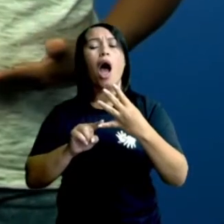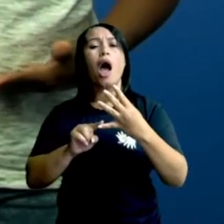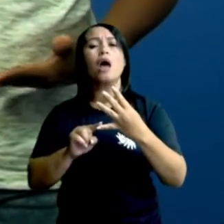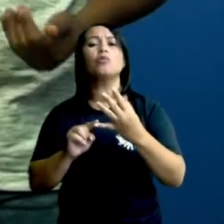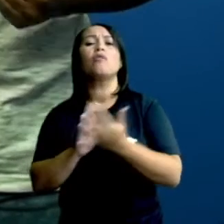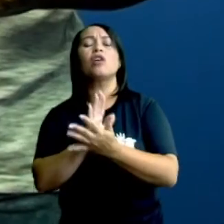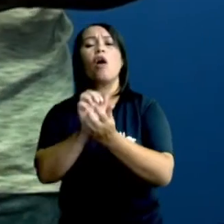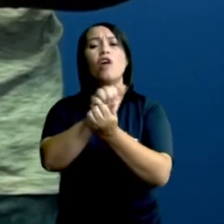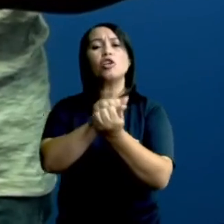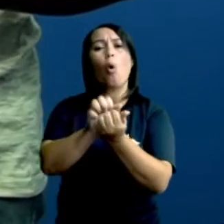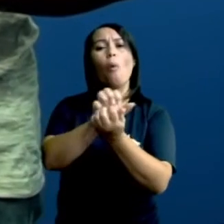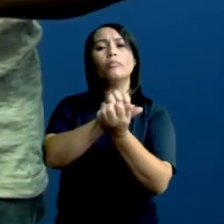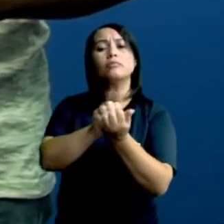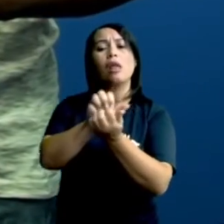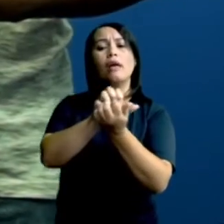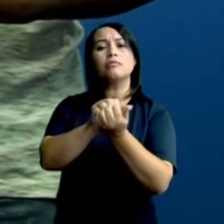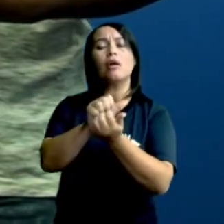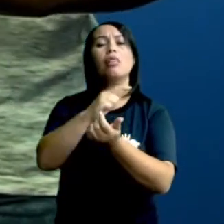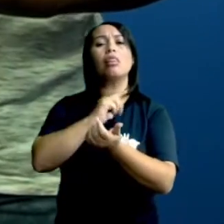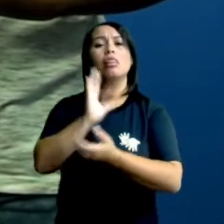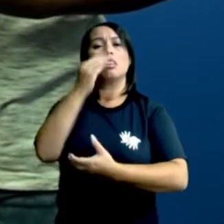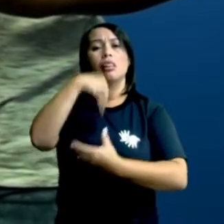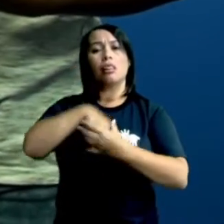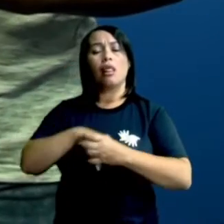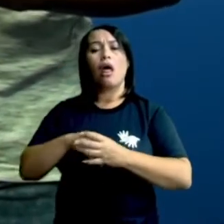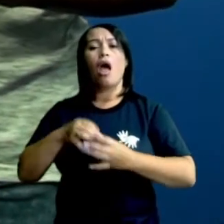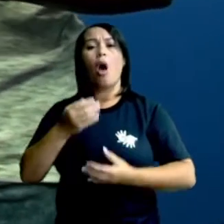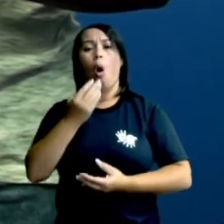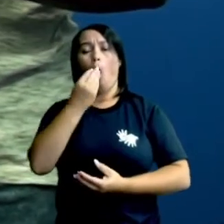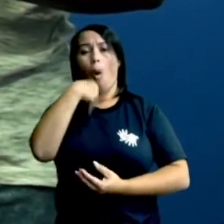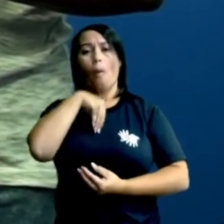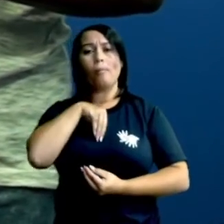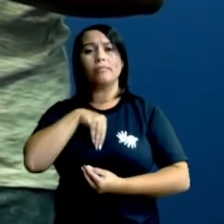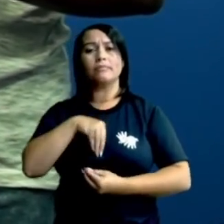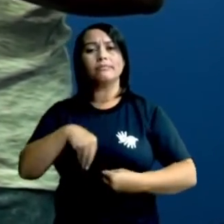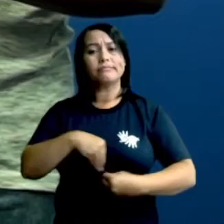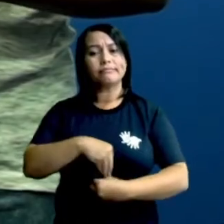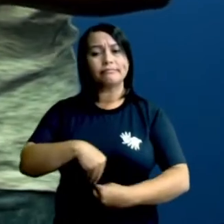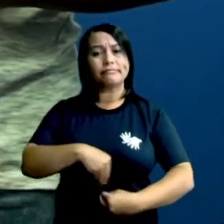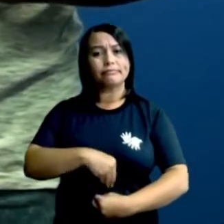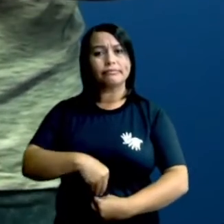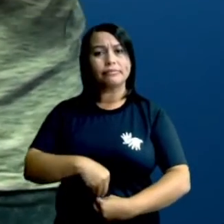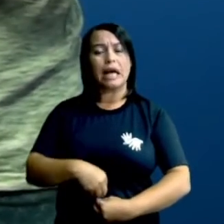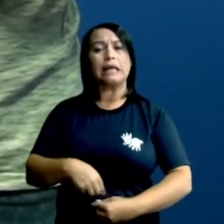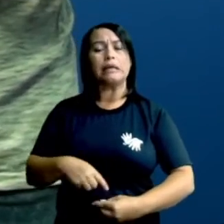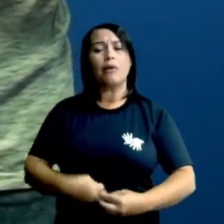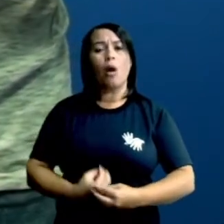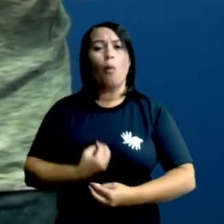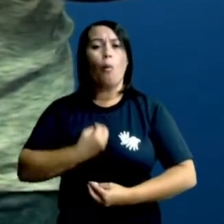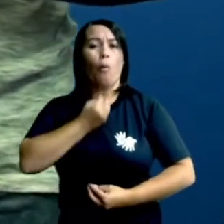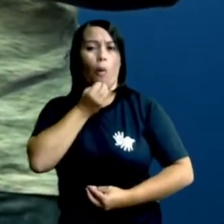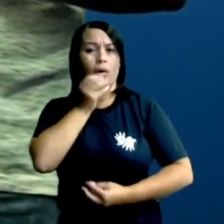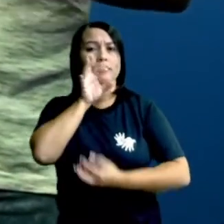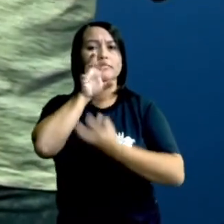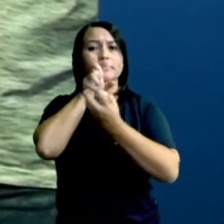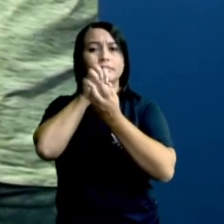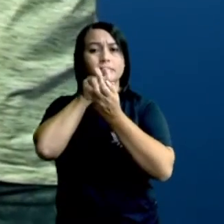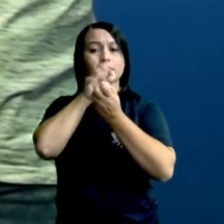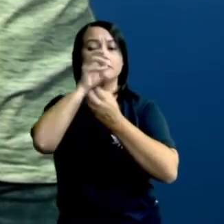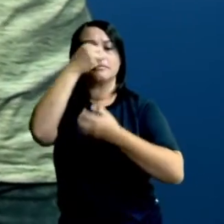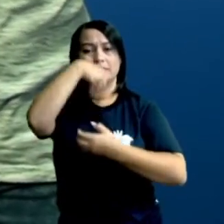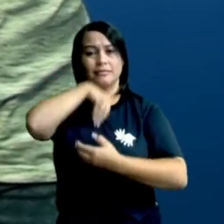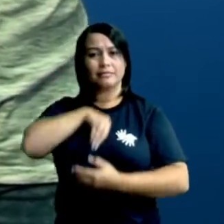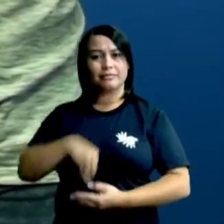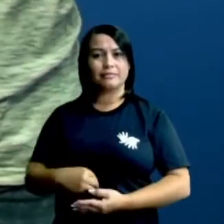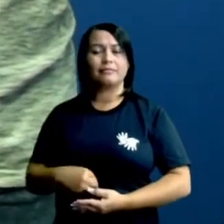órgãos diferentes, que tanto que o alimento ele vem para um pré-estômago e volta, é remastigado e volta para